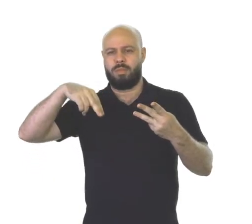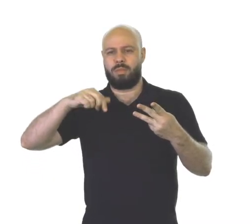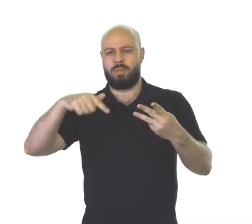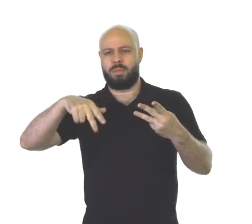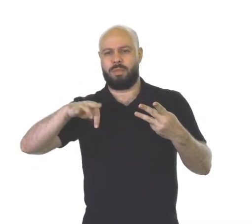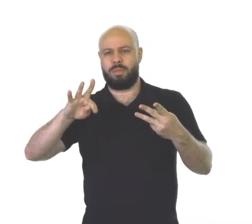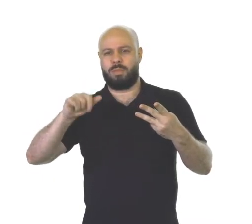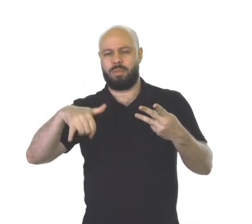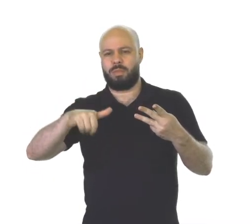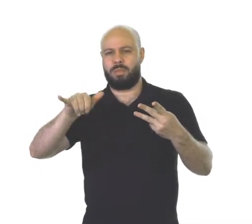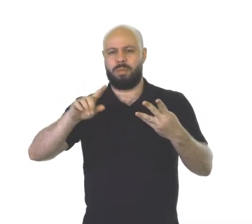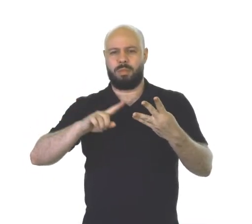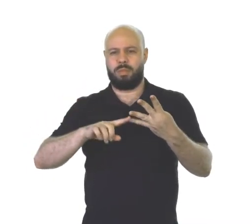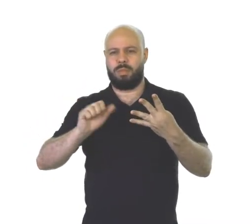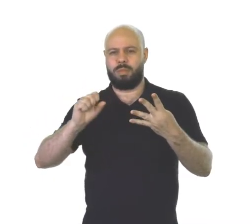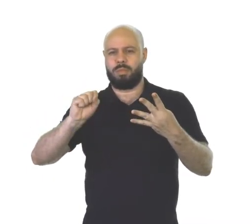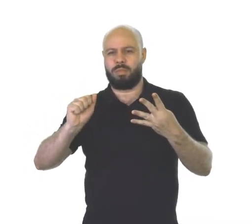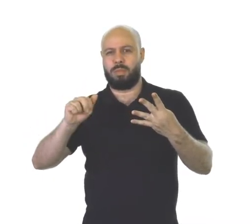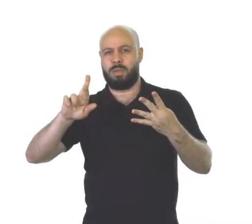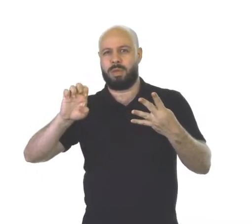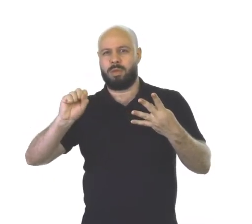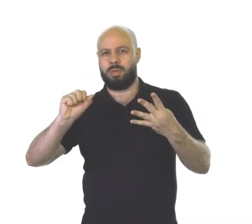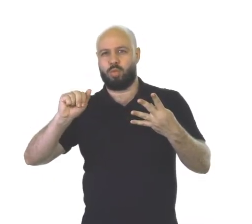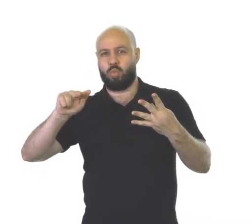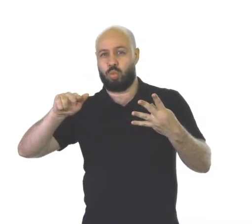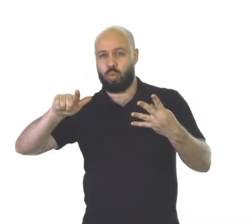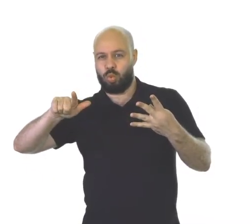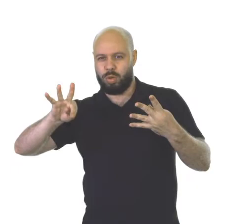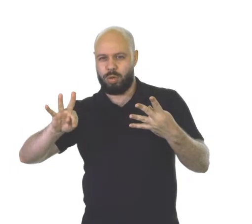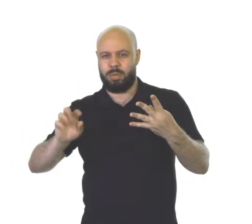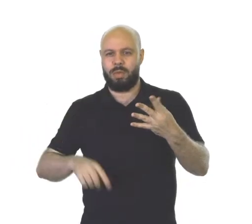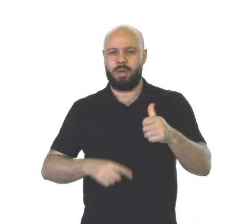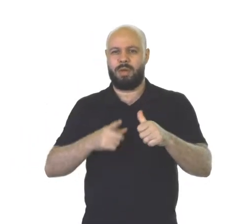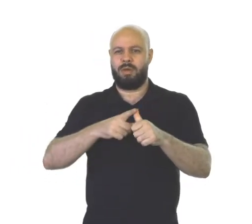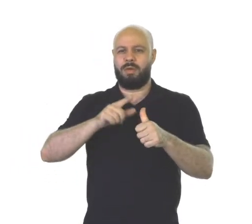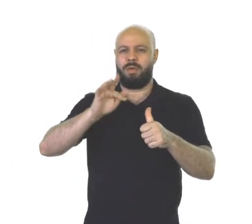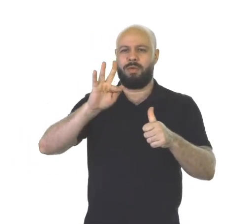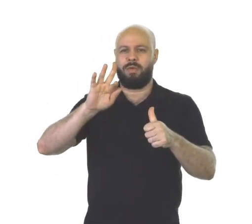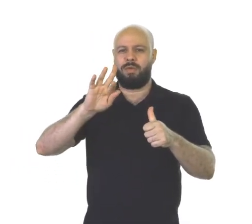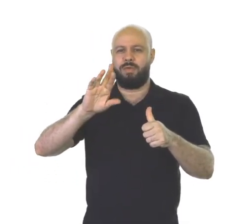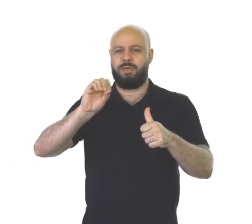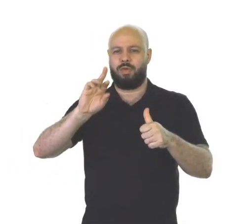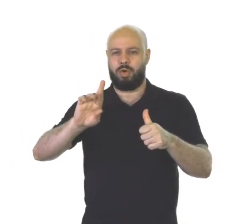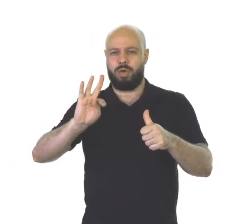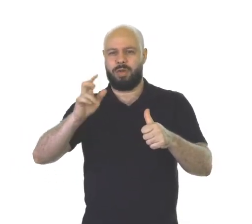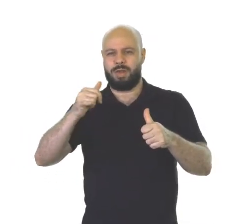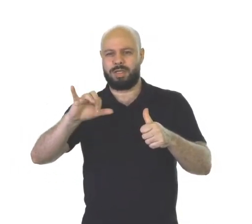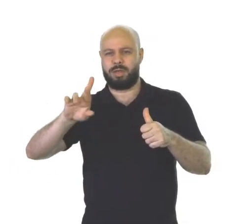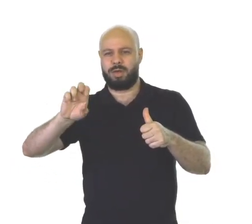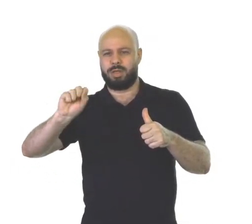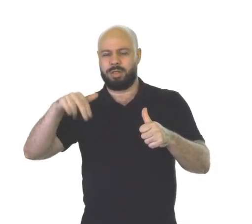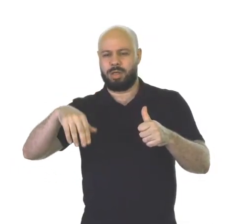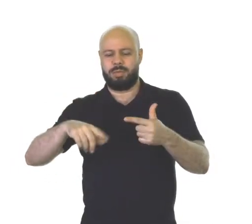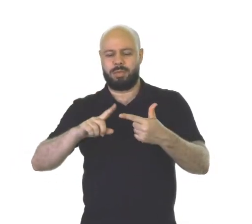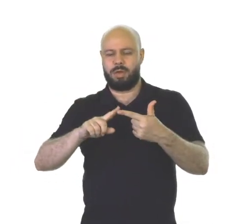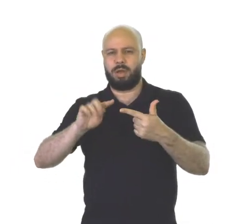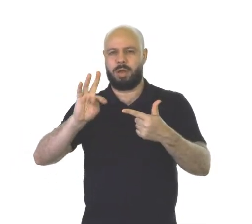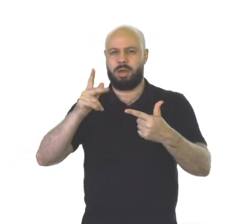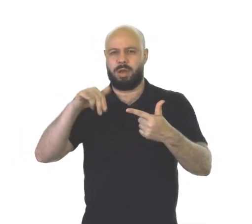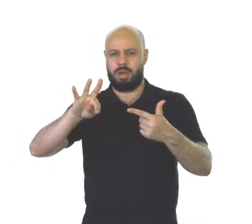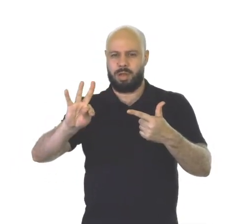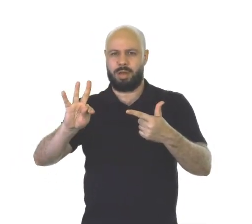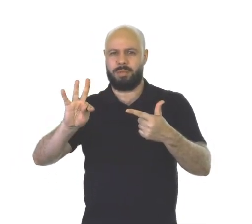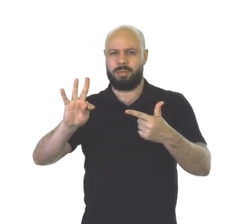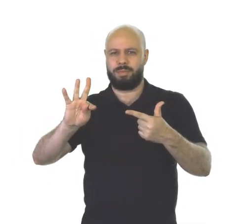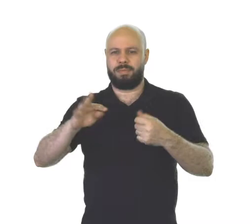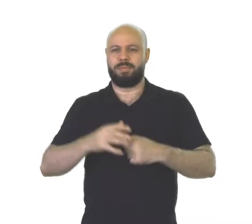consequently, as a result, for this reason, that. Então, essas